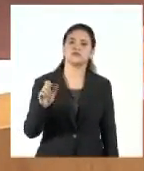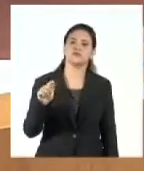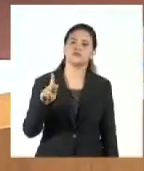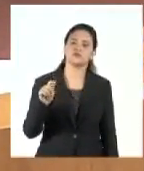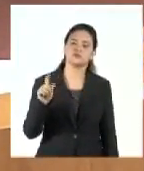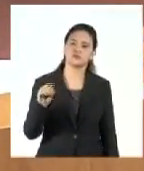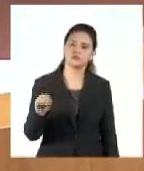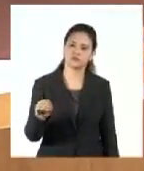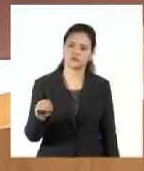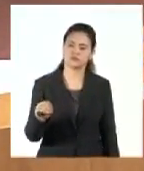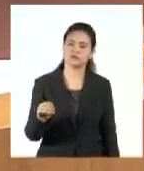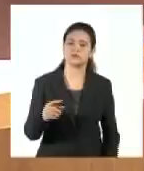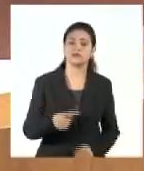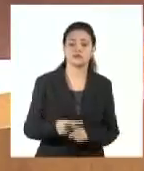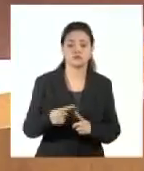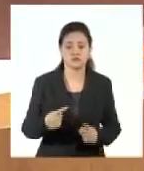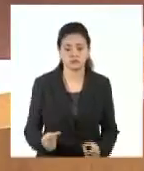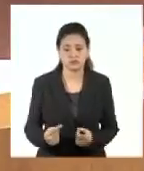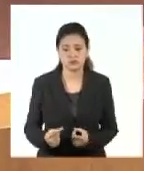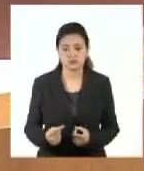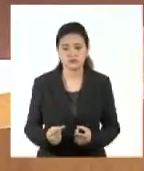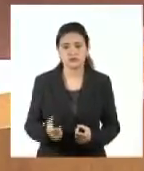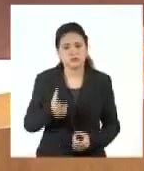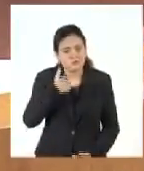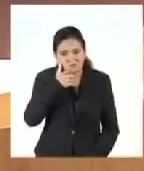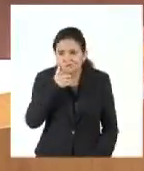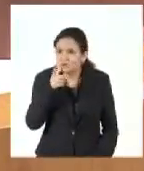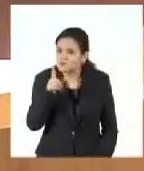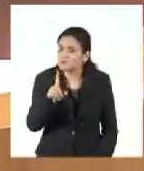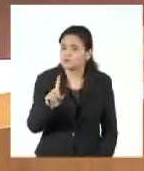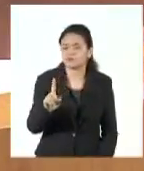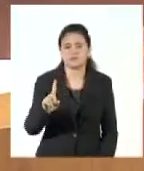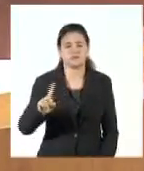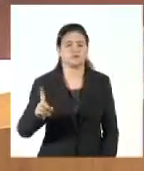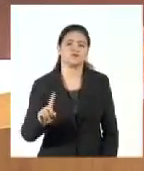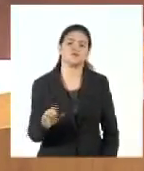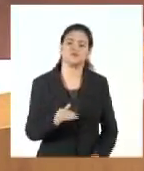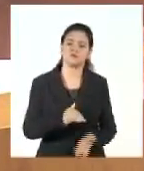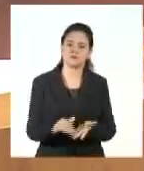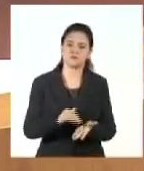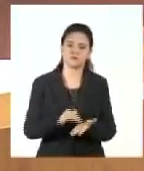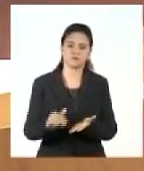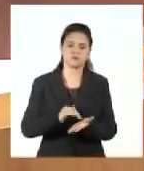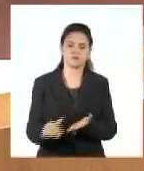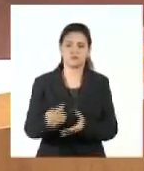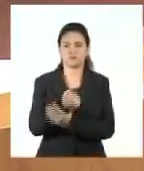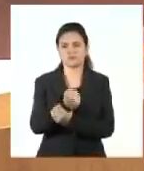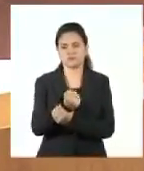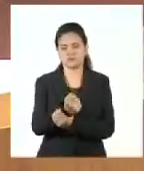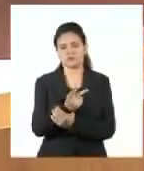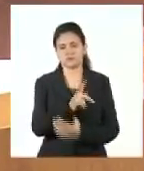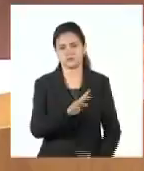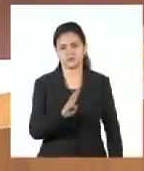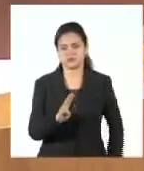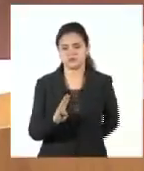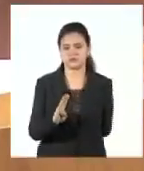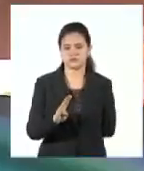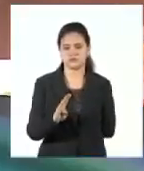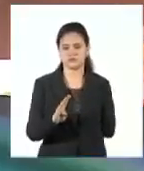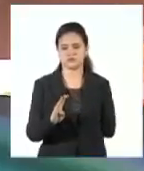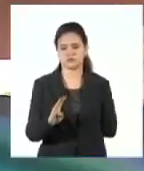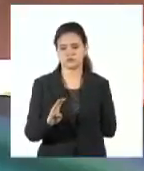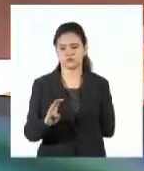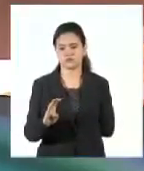Portela, mas não está conseguindo ser secretário de Segurança Pública. E longe